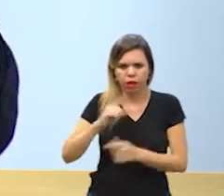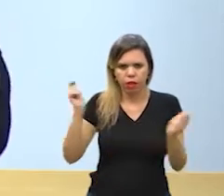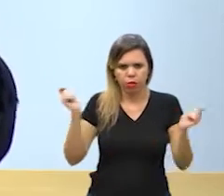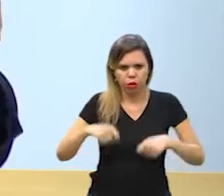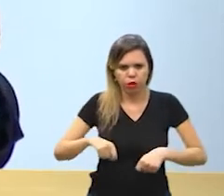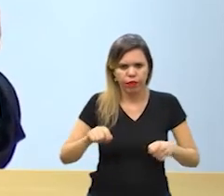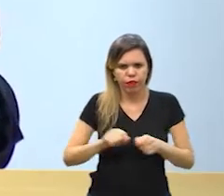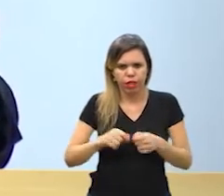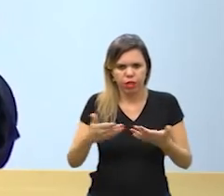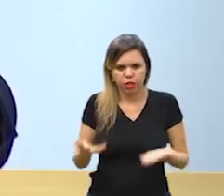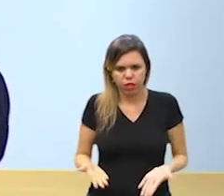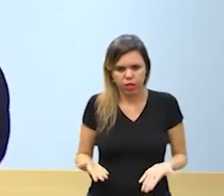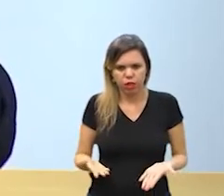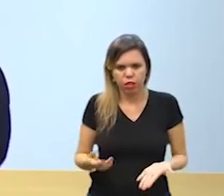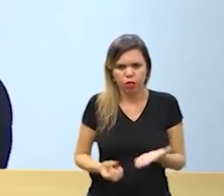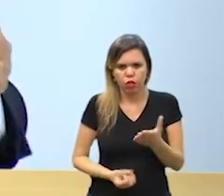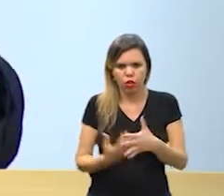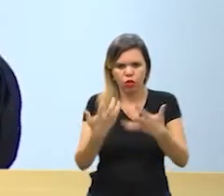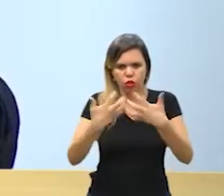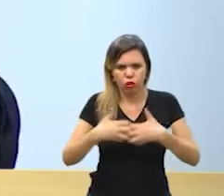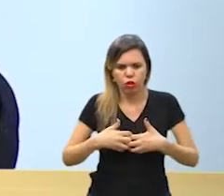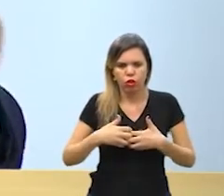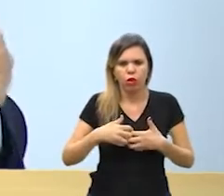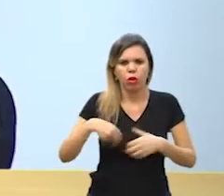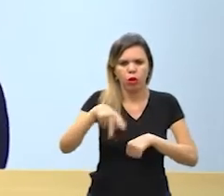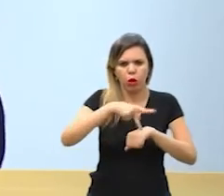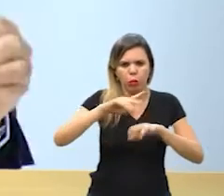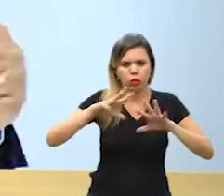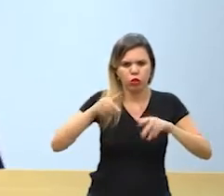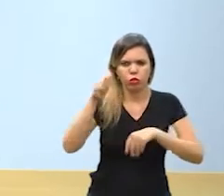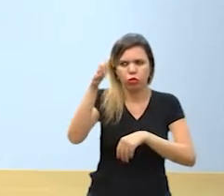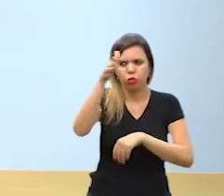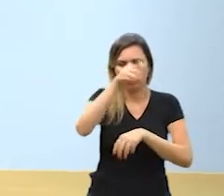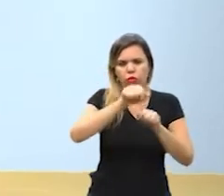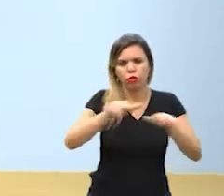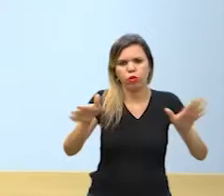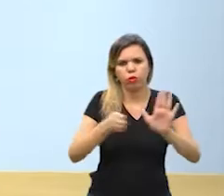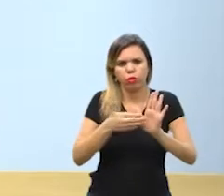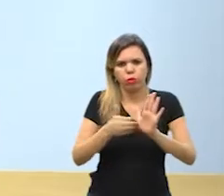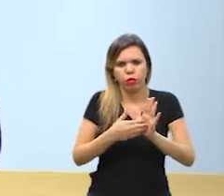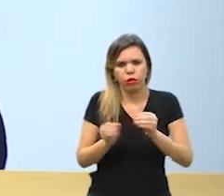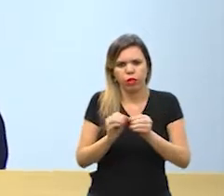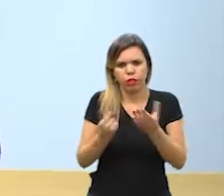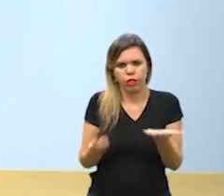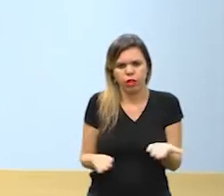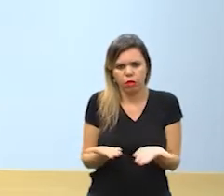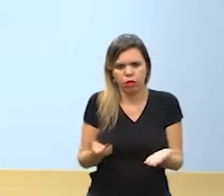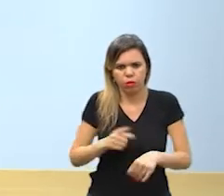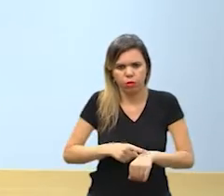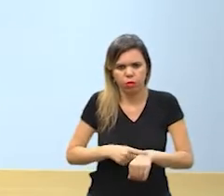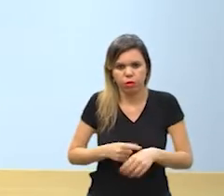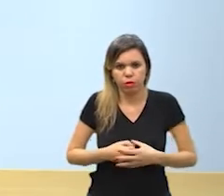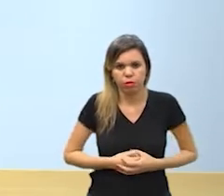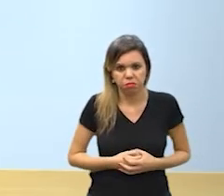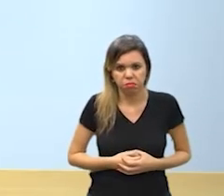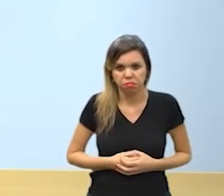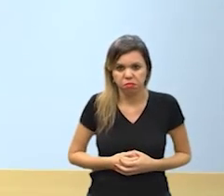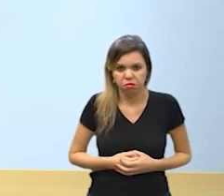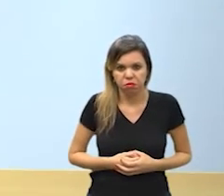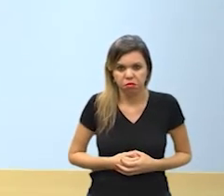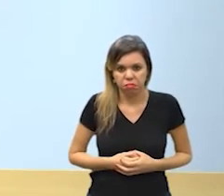o cacife de fazer isso andar pelo país inteiro. Essa proposta que eu estou fazendo nesse